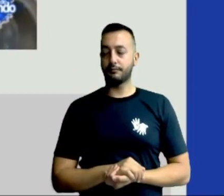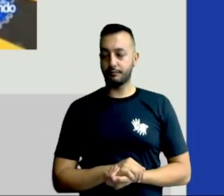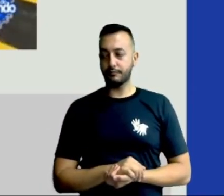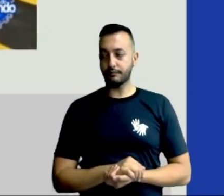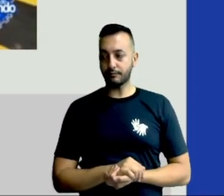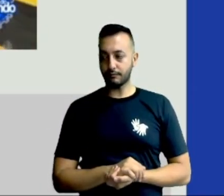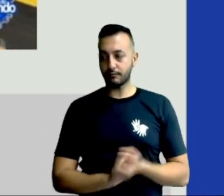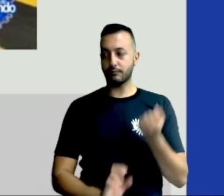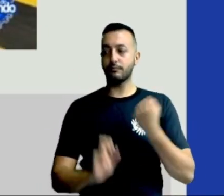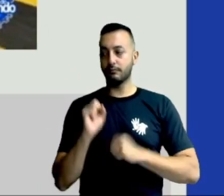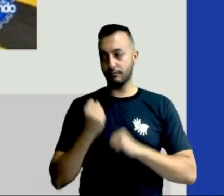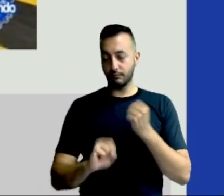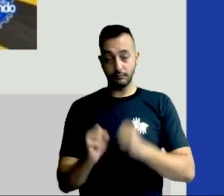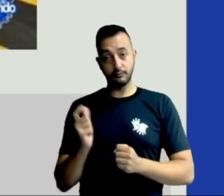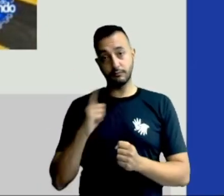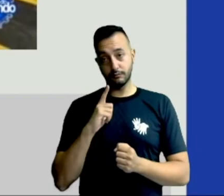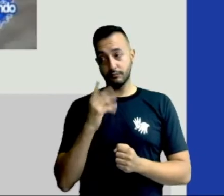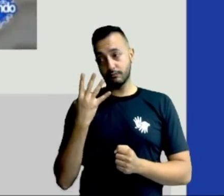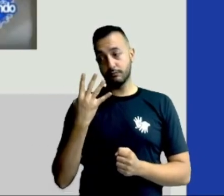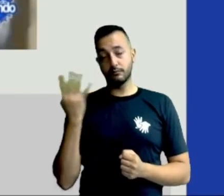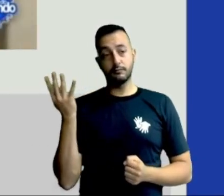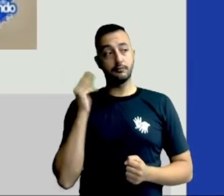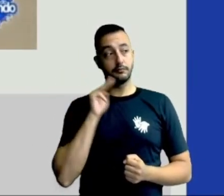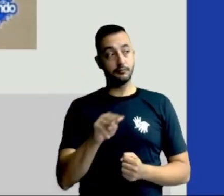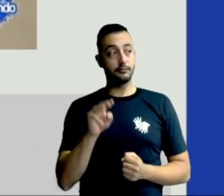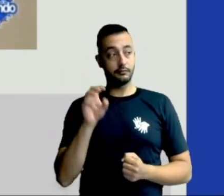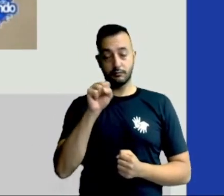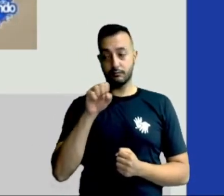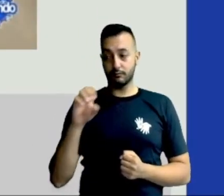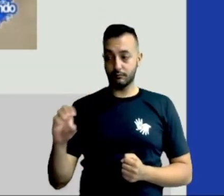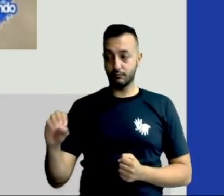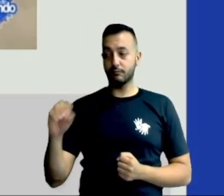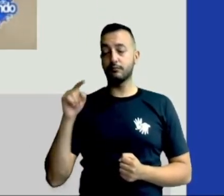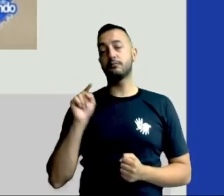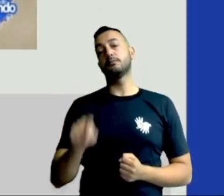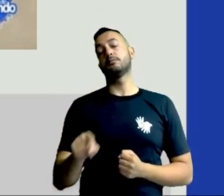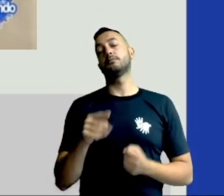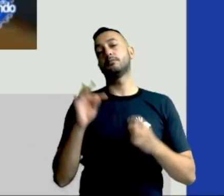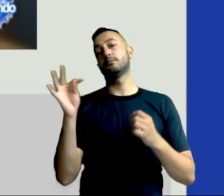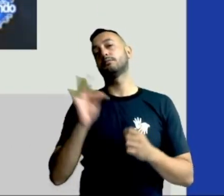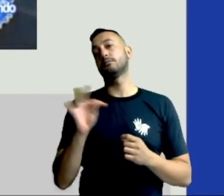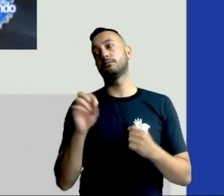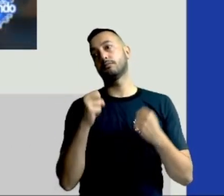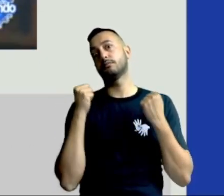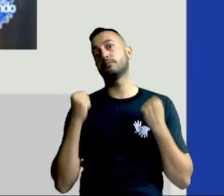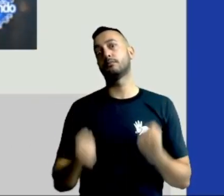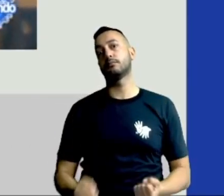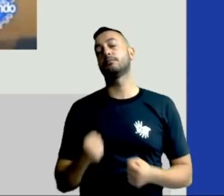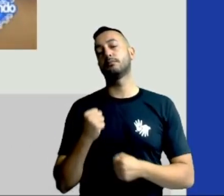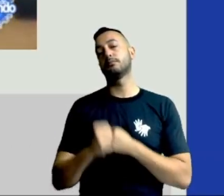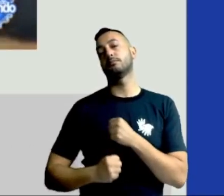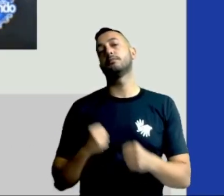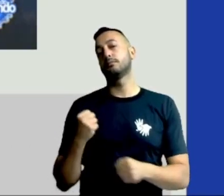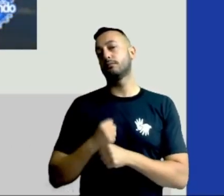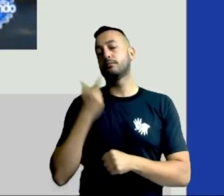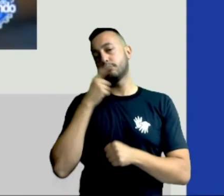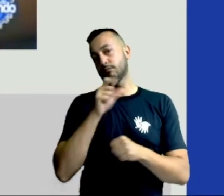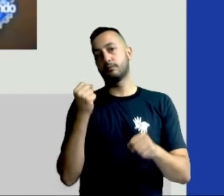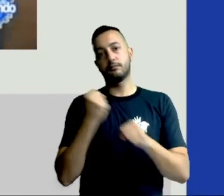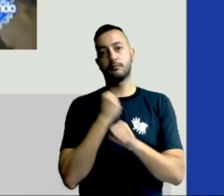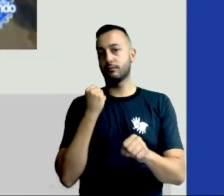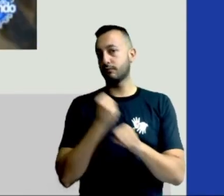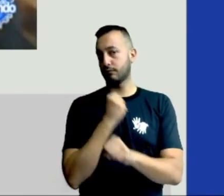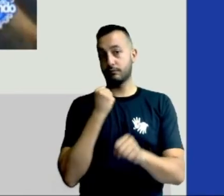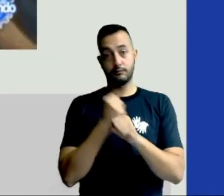A produção do complexo é de 4 milhões e 800 mil toneladas por ano, o que daria para construir mais ou menos um estádio